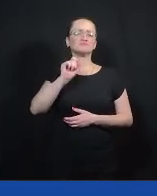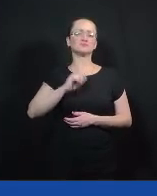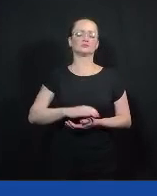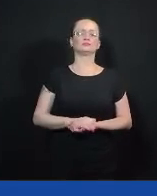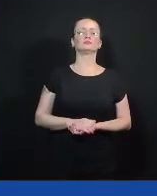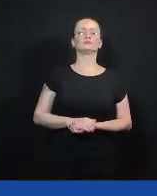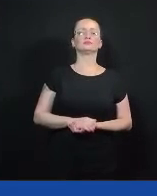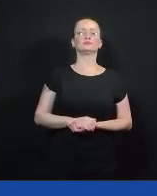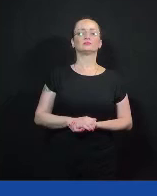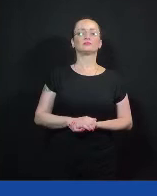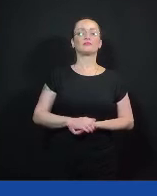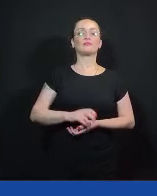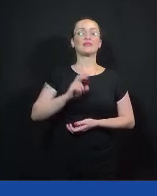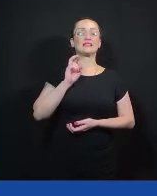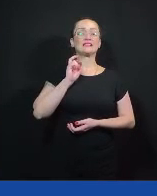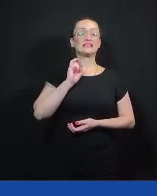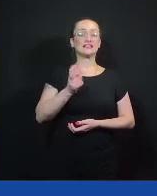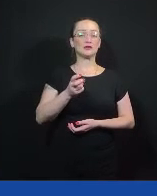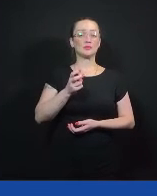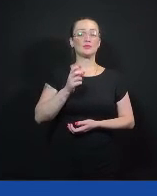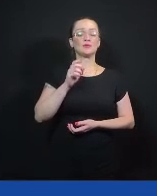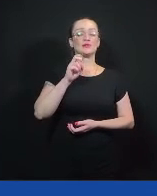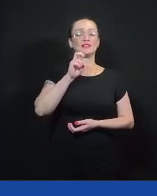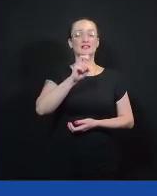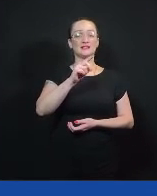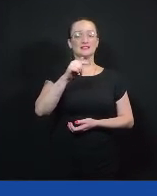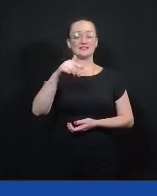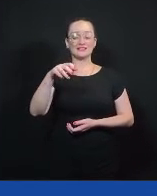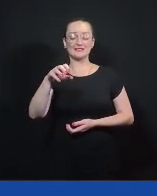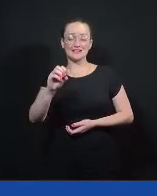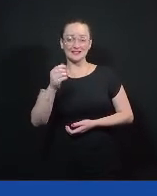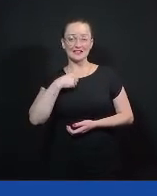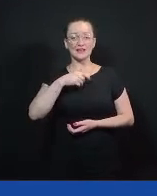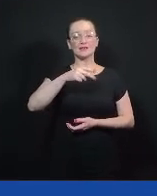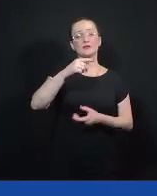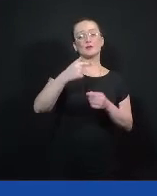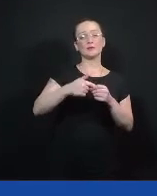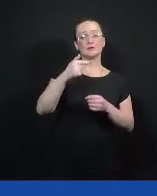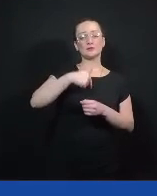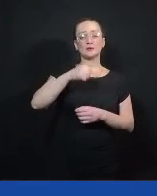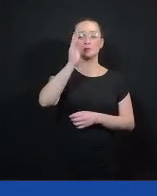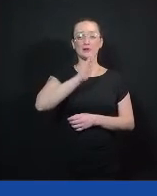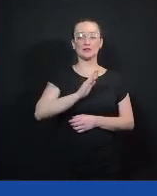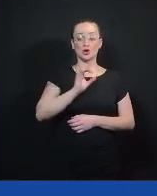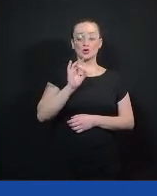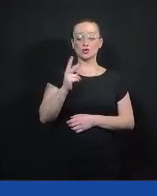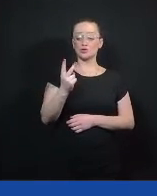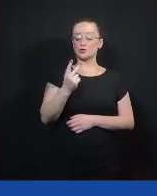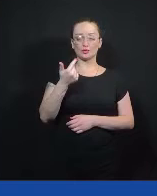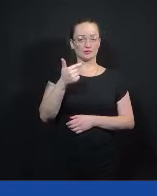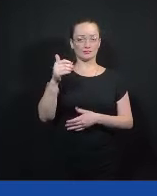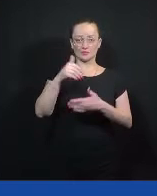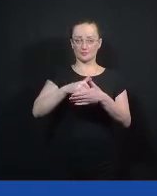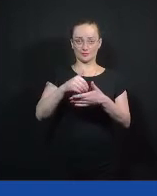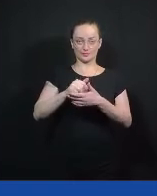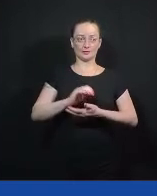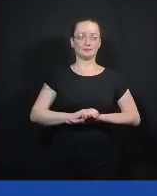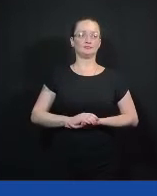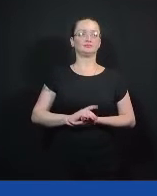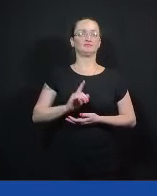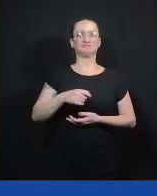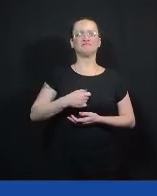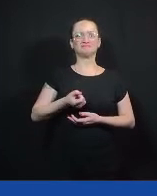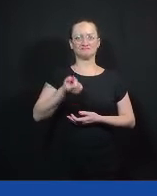está falando de 5.570 municípios no Brasil, segundo o IBGE, dos quais apenas dois não têm eleições